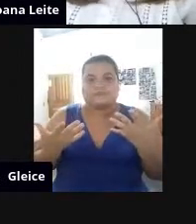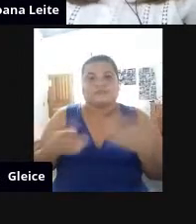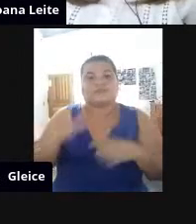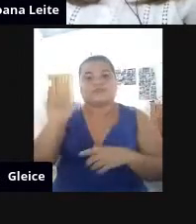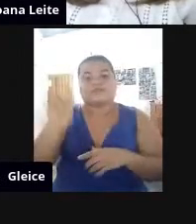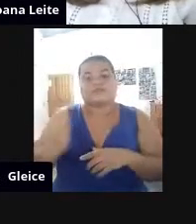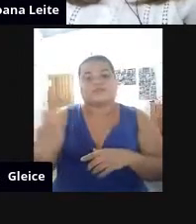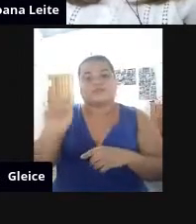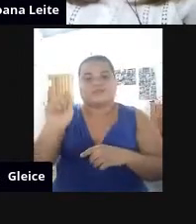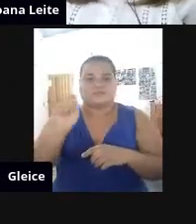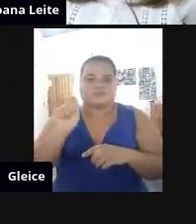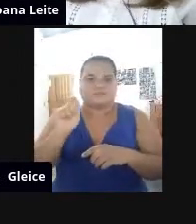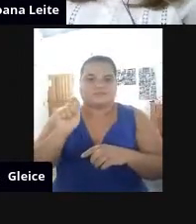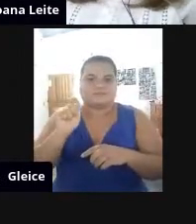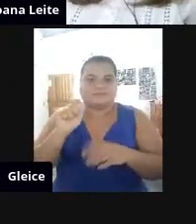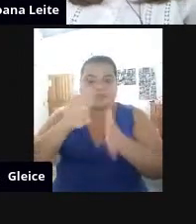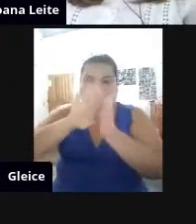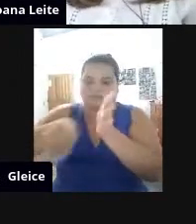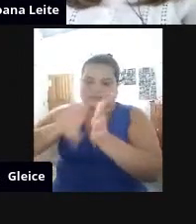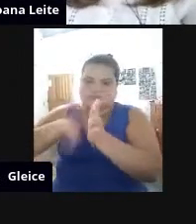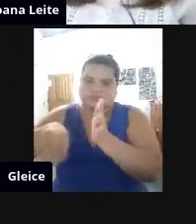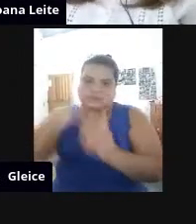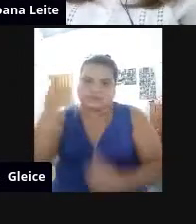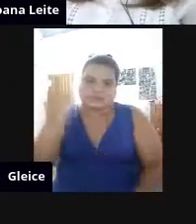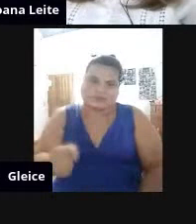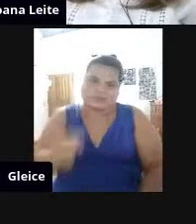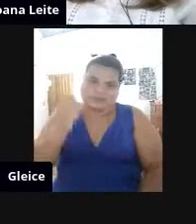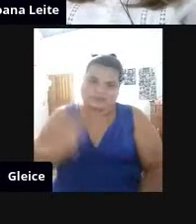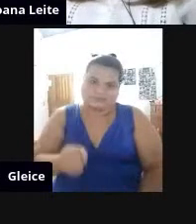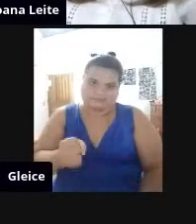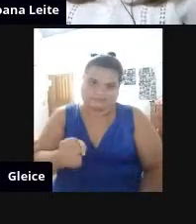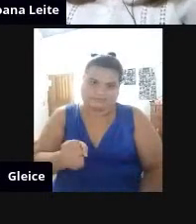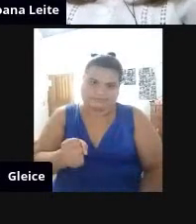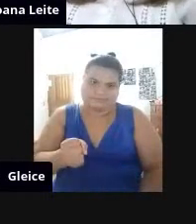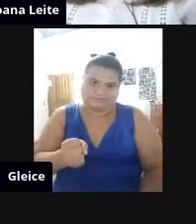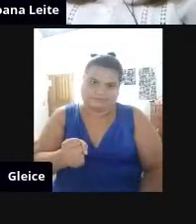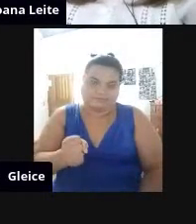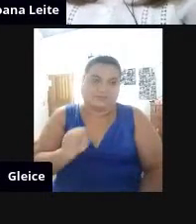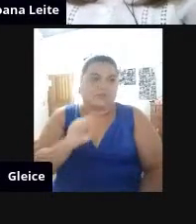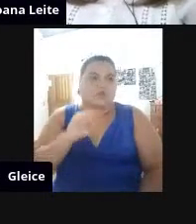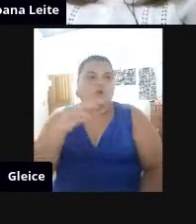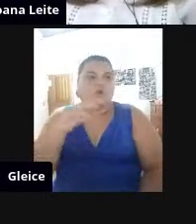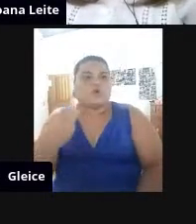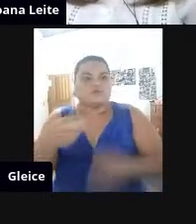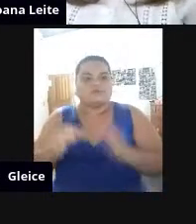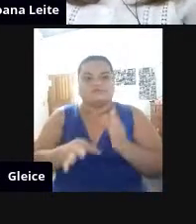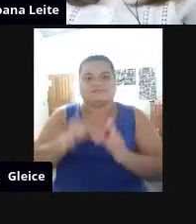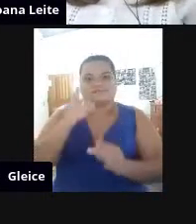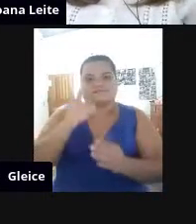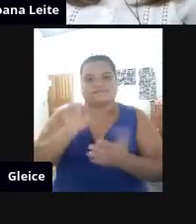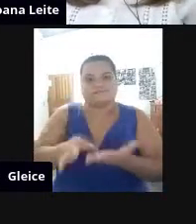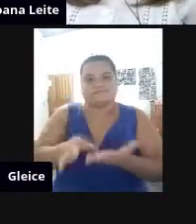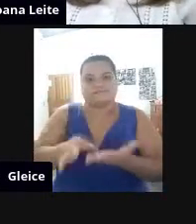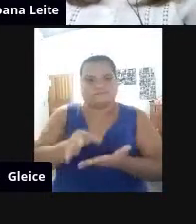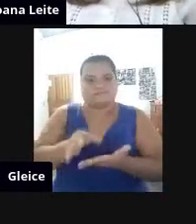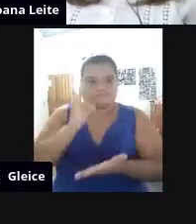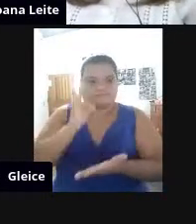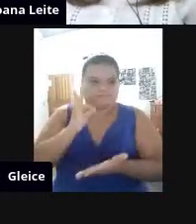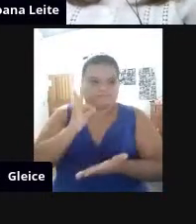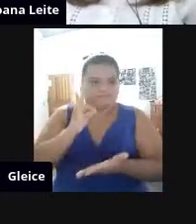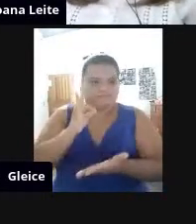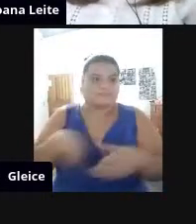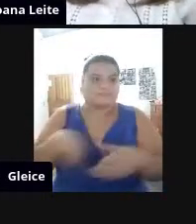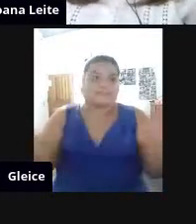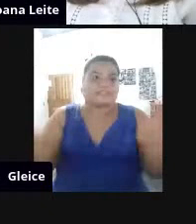glúten, sem leite, ou também chamada sem glúten, sem caseína, e hoje a gente inclui muito a retirada da soja também. Então, quando a